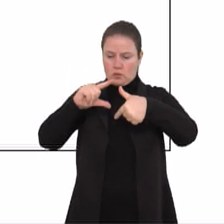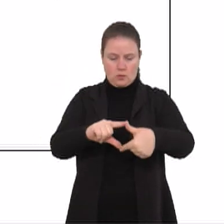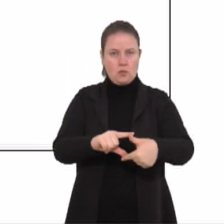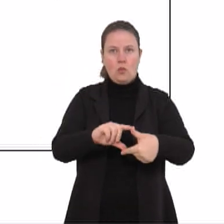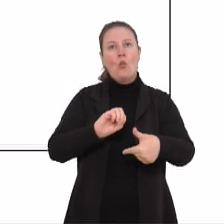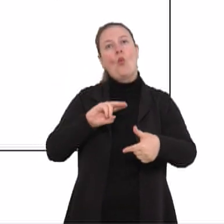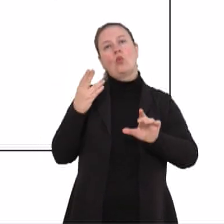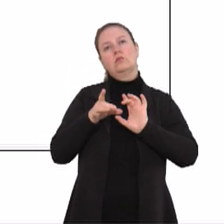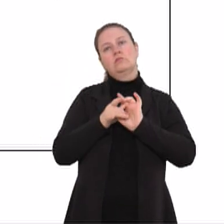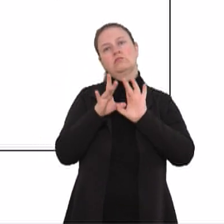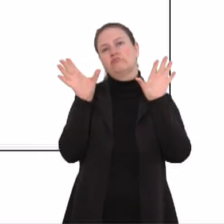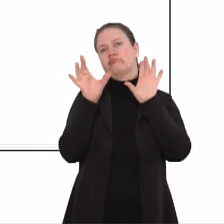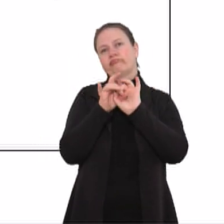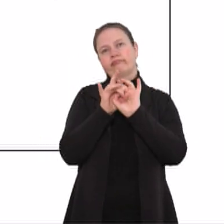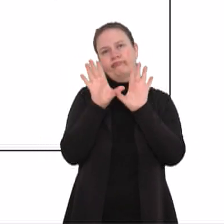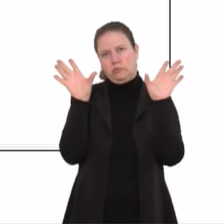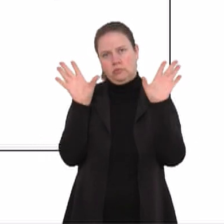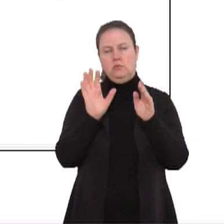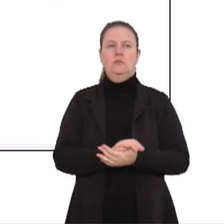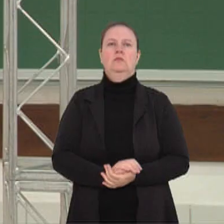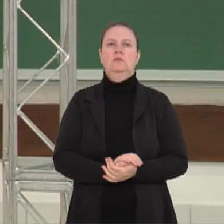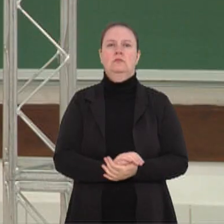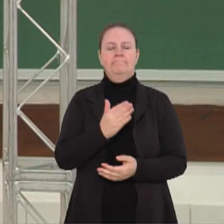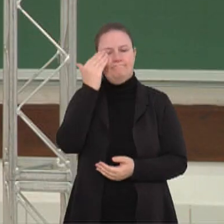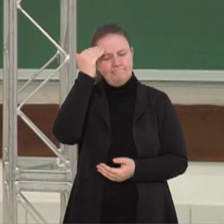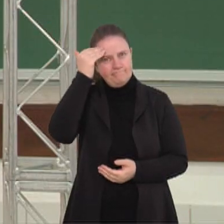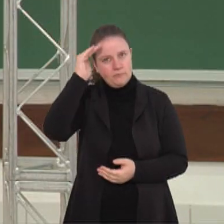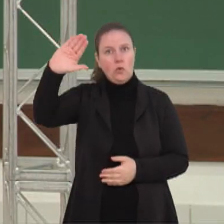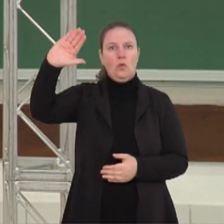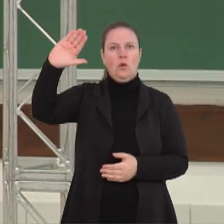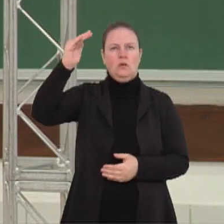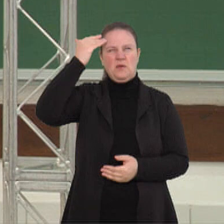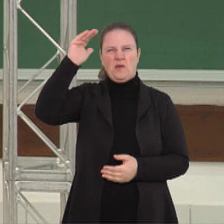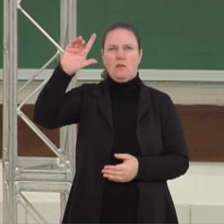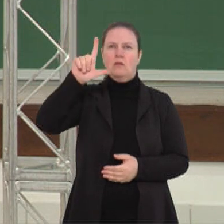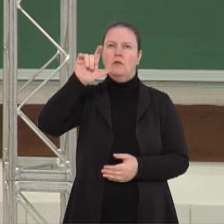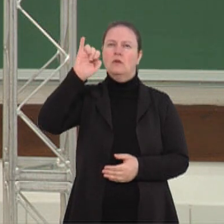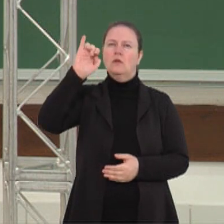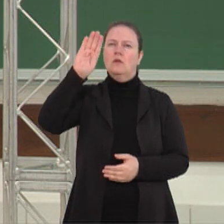já seguindo para outros. Em ano eleitoral